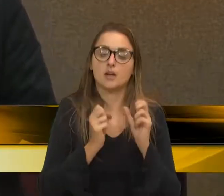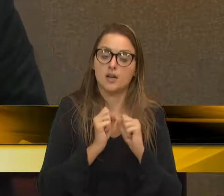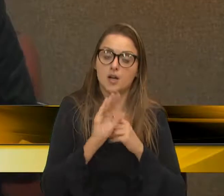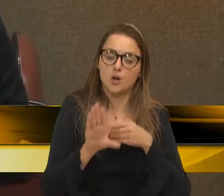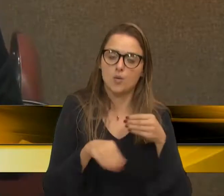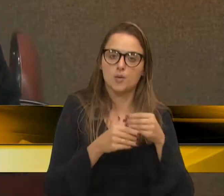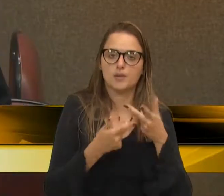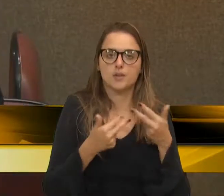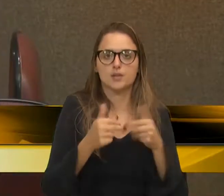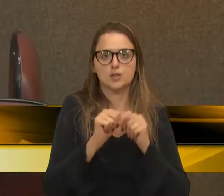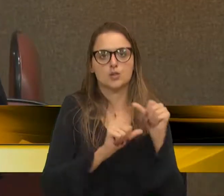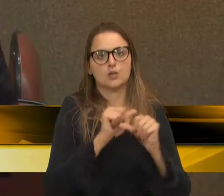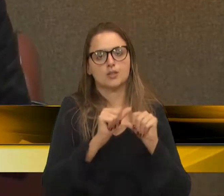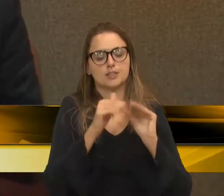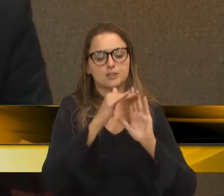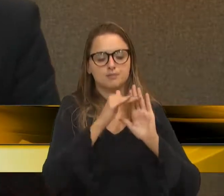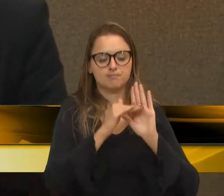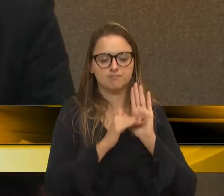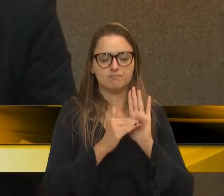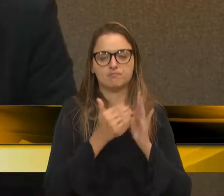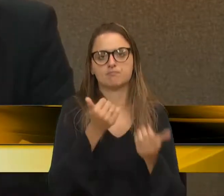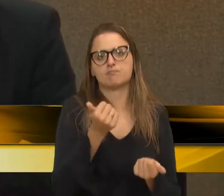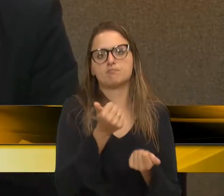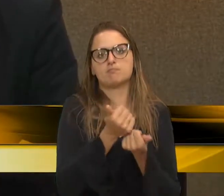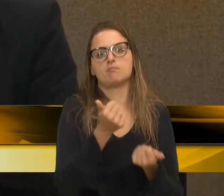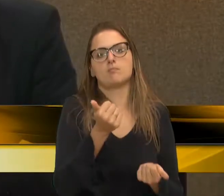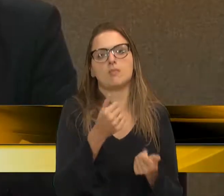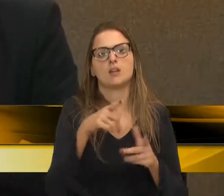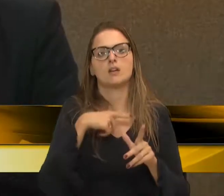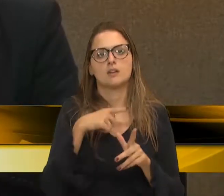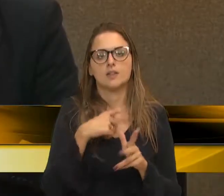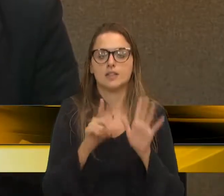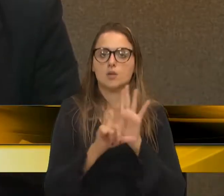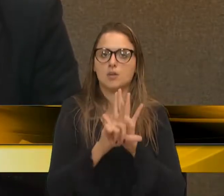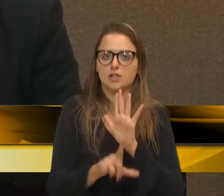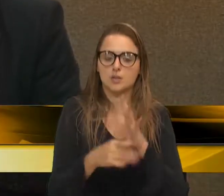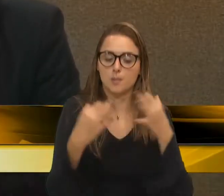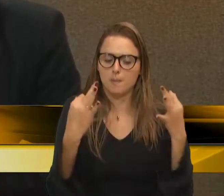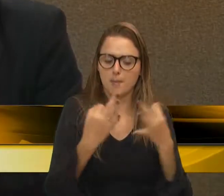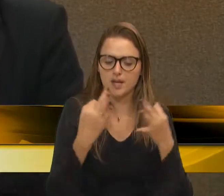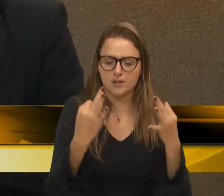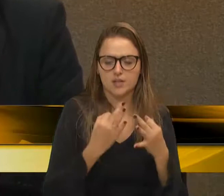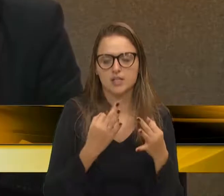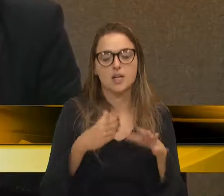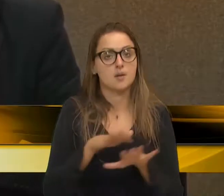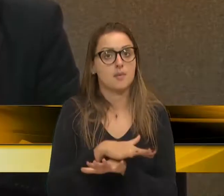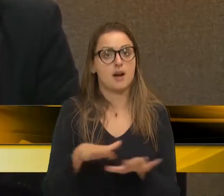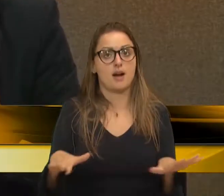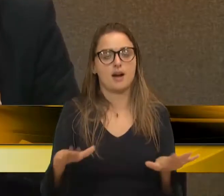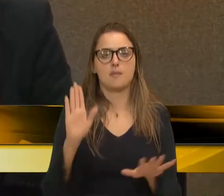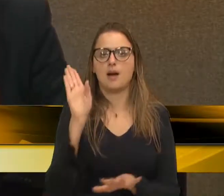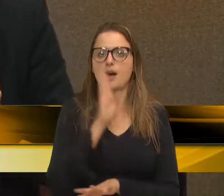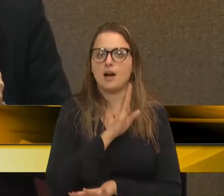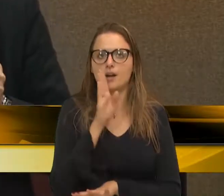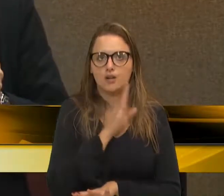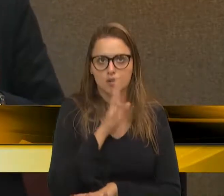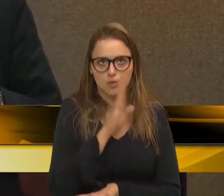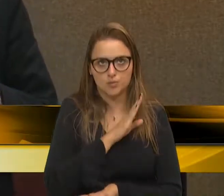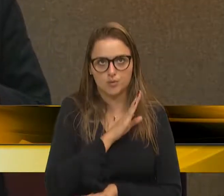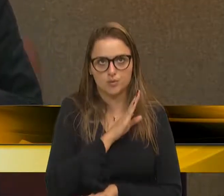plano diretor, nós teremos uma legislação perfeita e acabada para, de vez, ao fim e ao cabo,